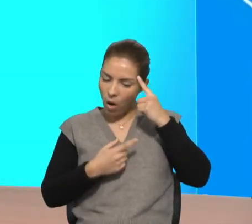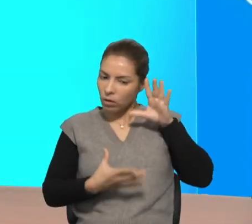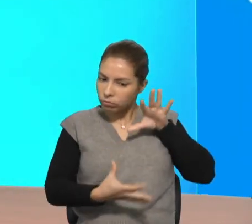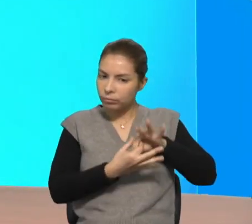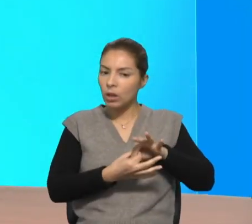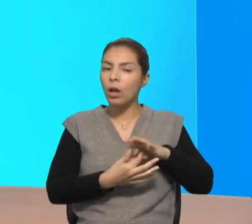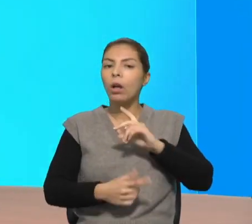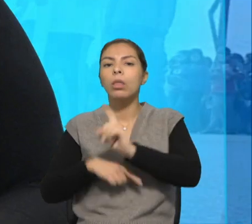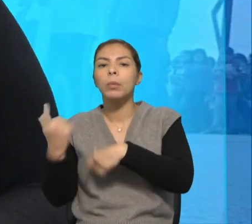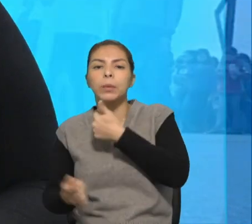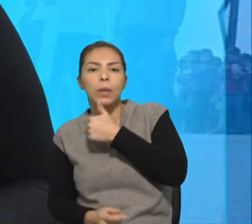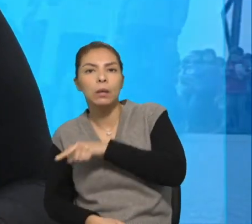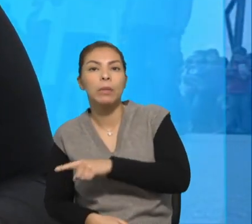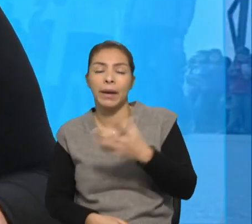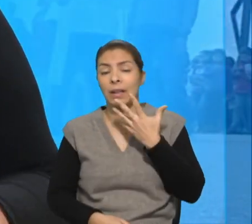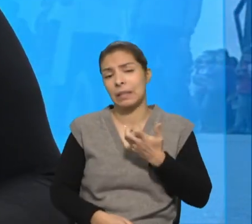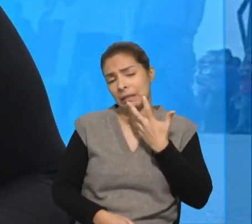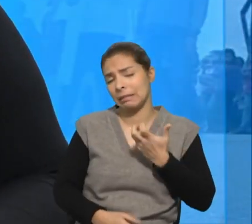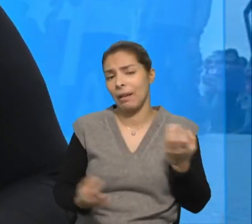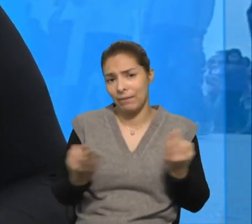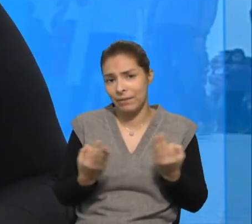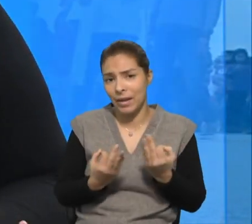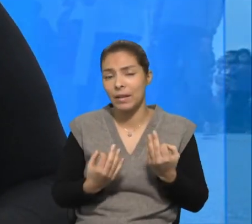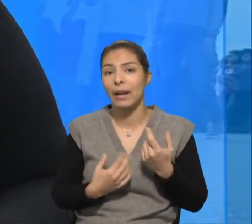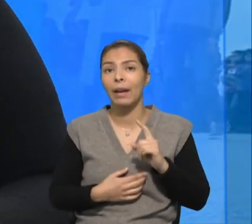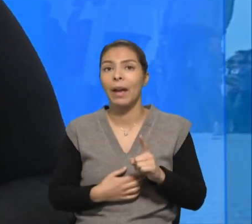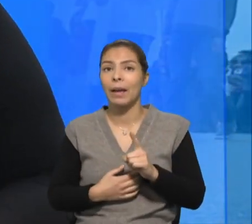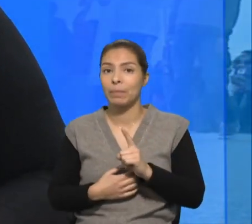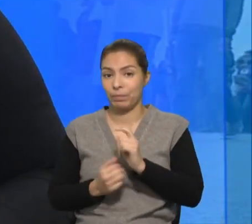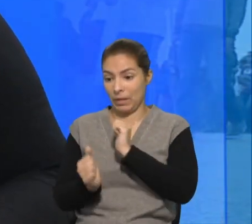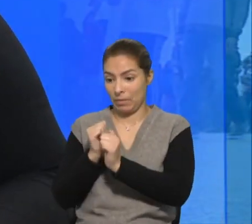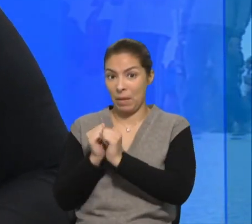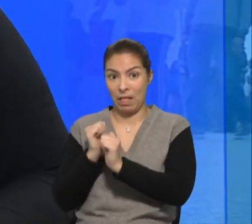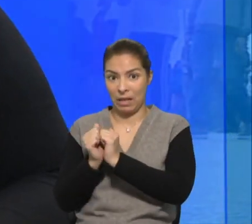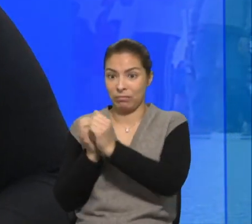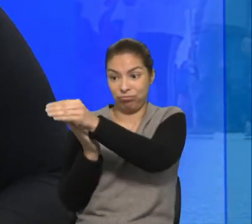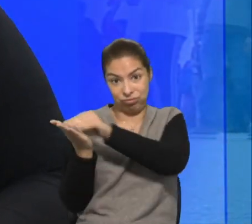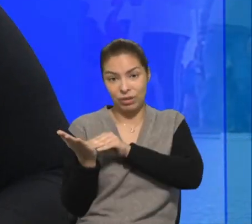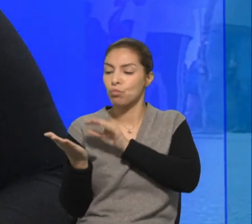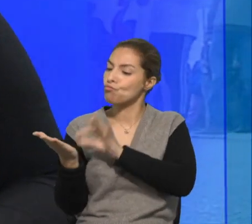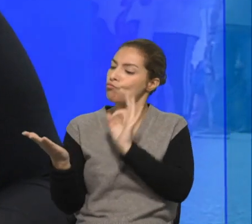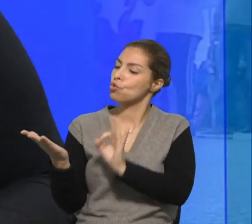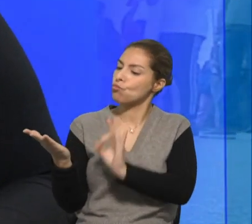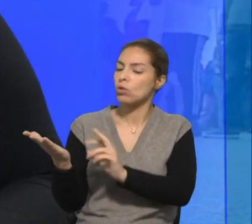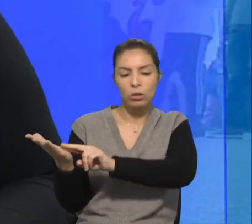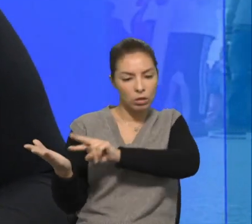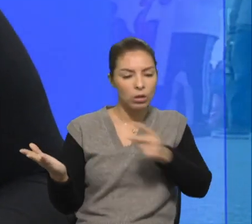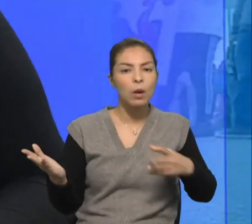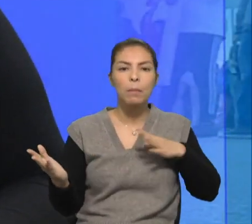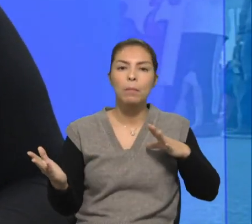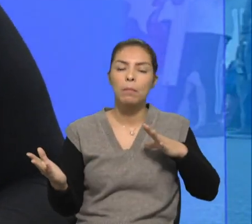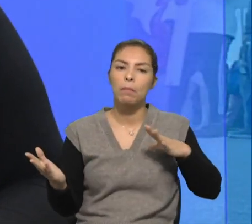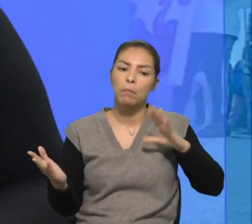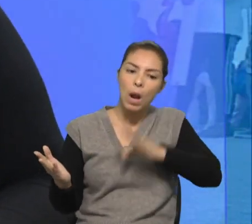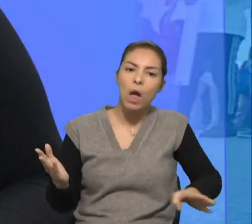operativo. Esse é sempre um dos receios, não é? É passar do papel à prática. Aqui, o que é importante, de facto, é a